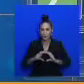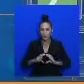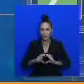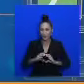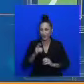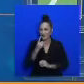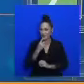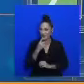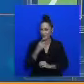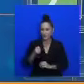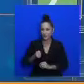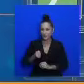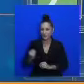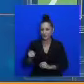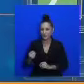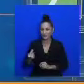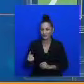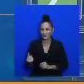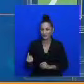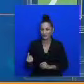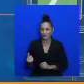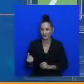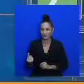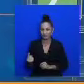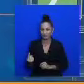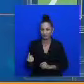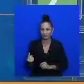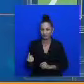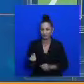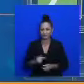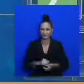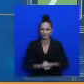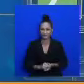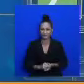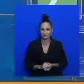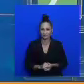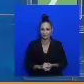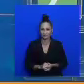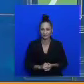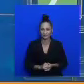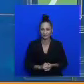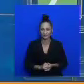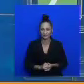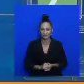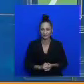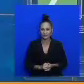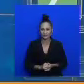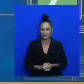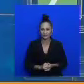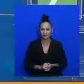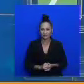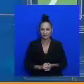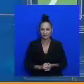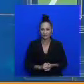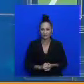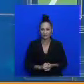Bola vermelha, número 81. Vermelha, 81.